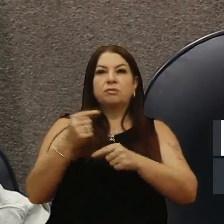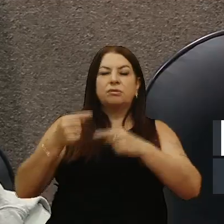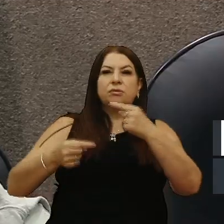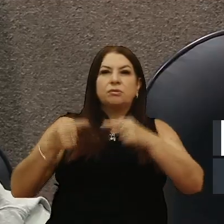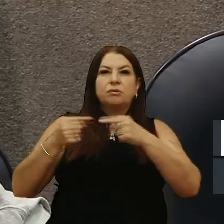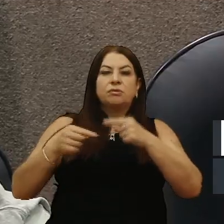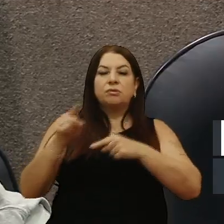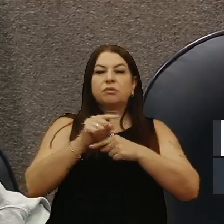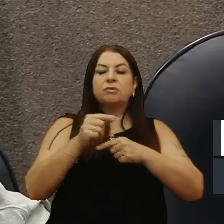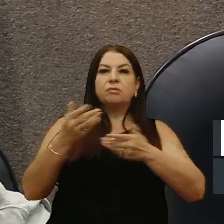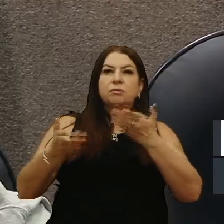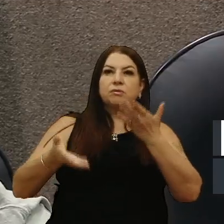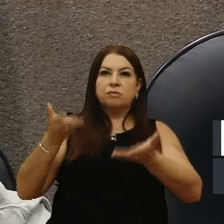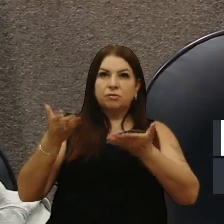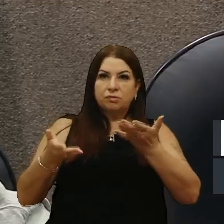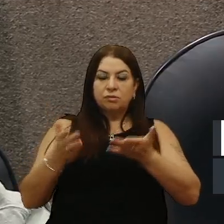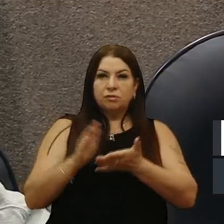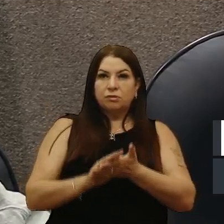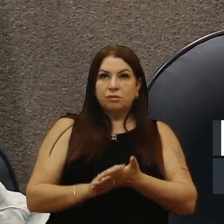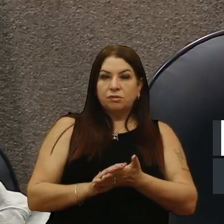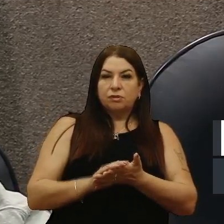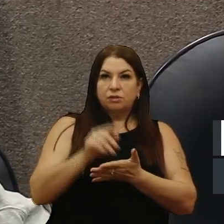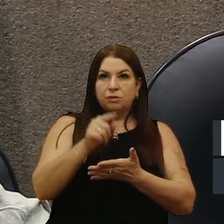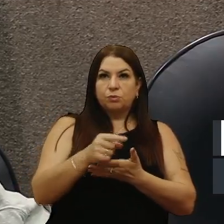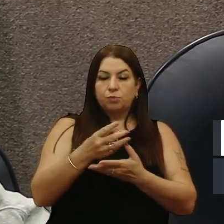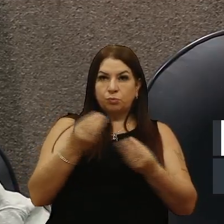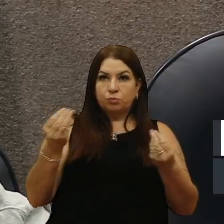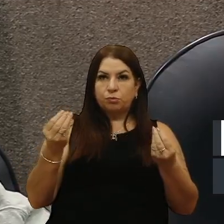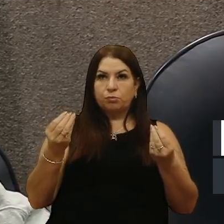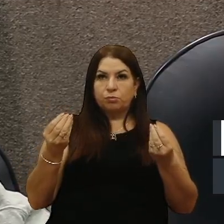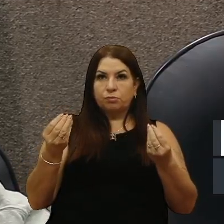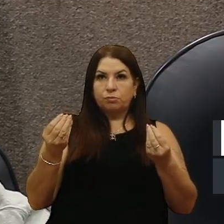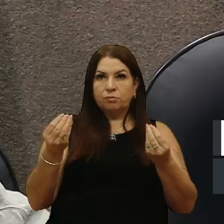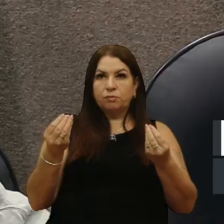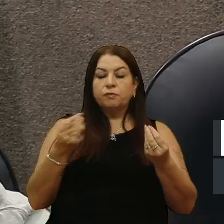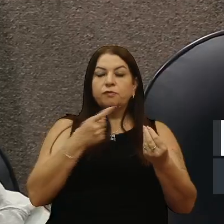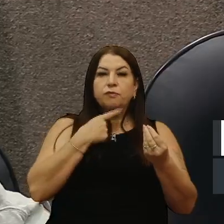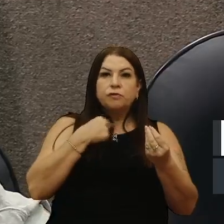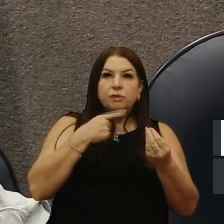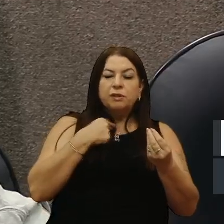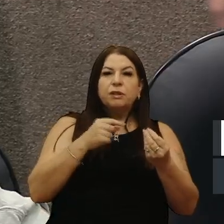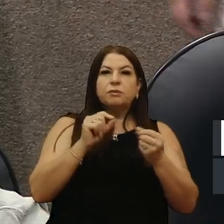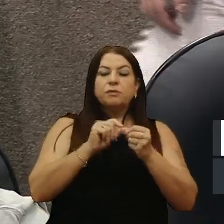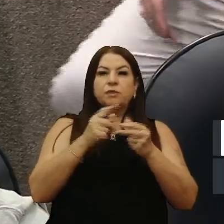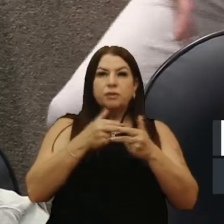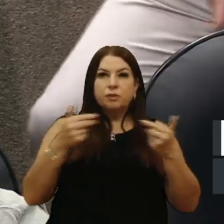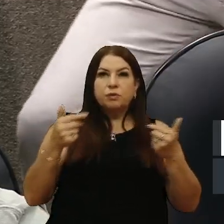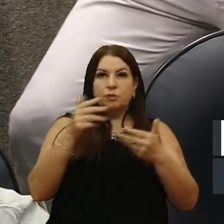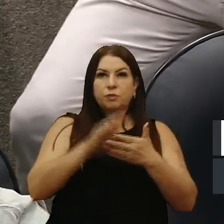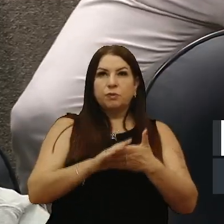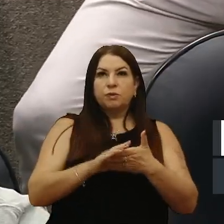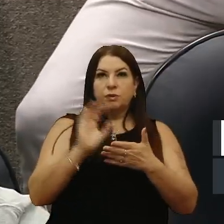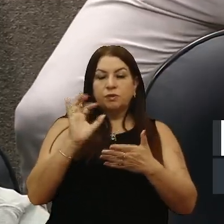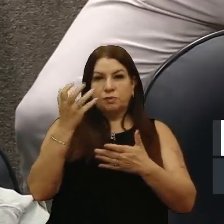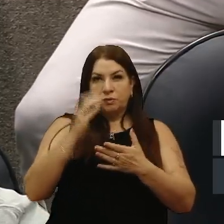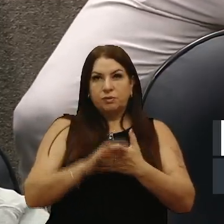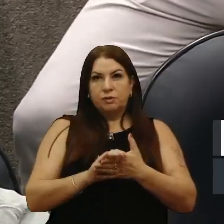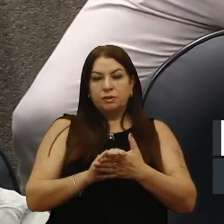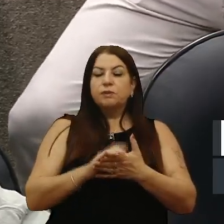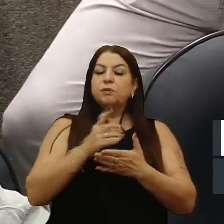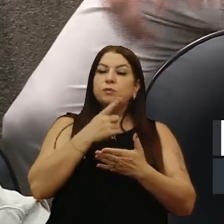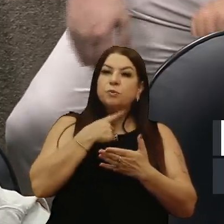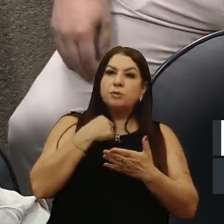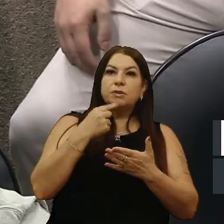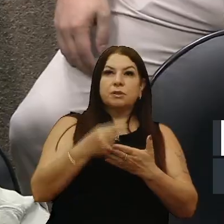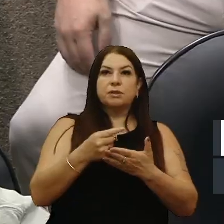com muito equilíbrio, com muita vontade para fazer com que as coisas possam acontecer. Mas eu